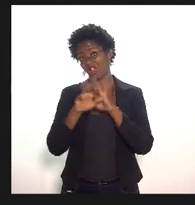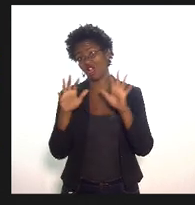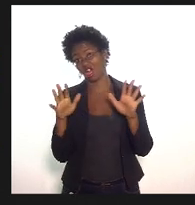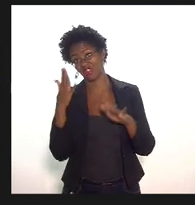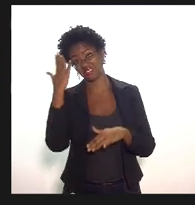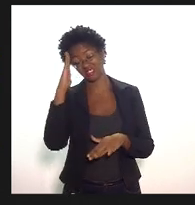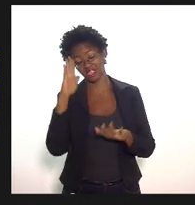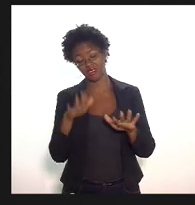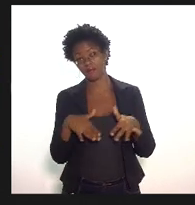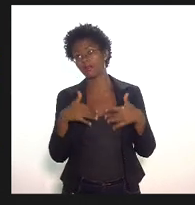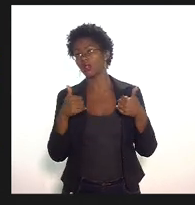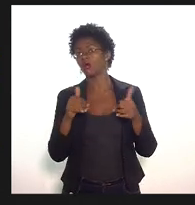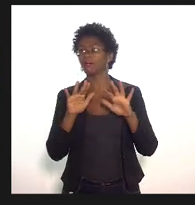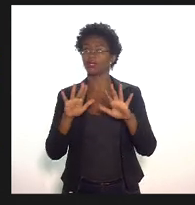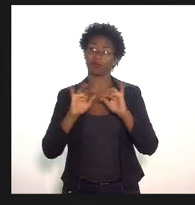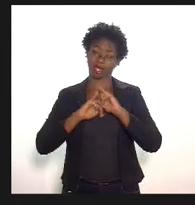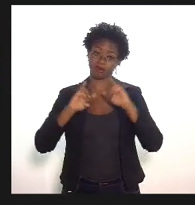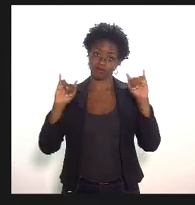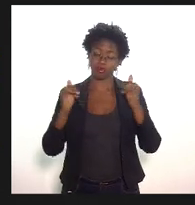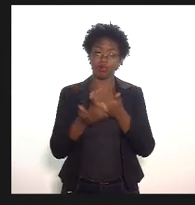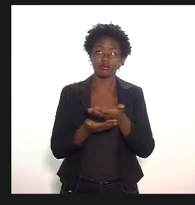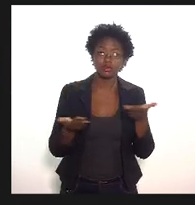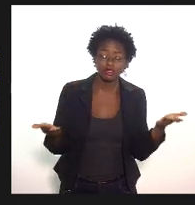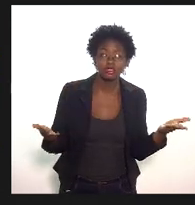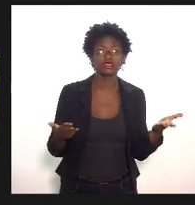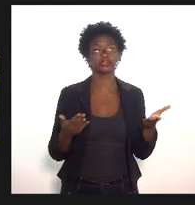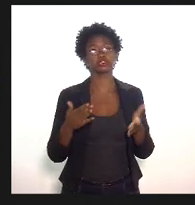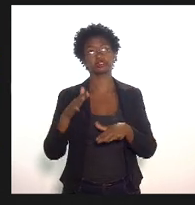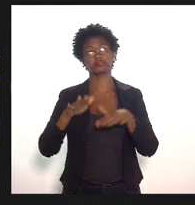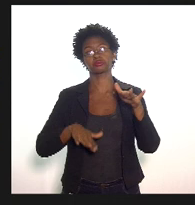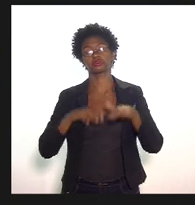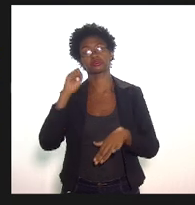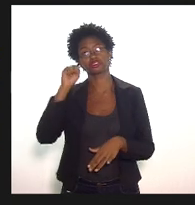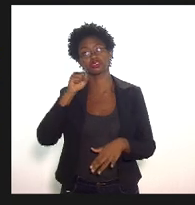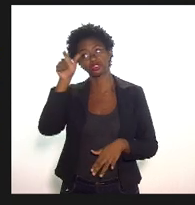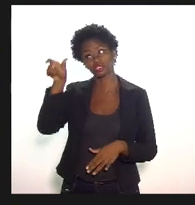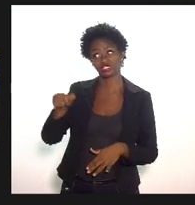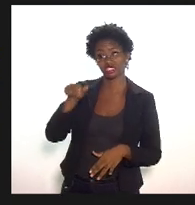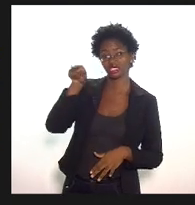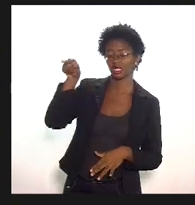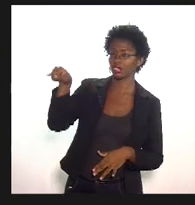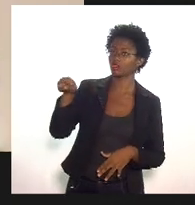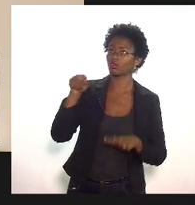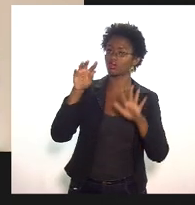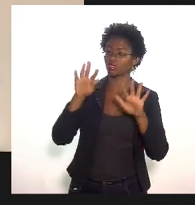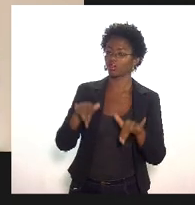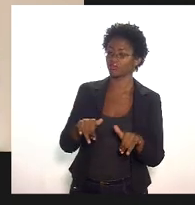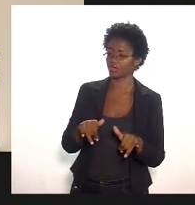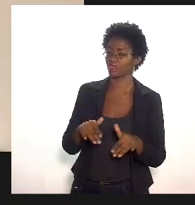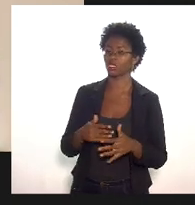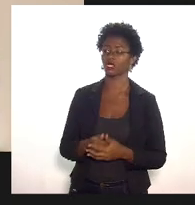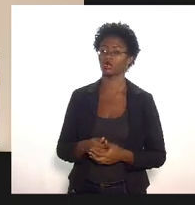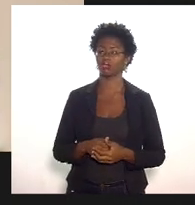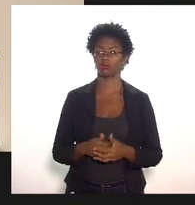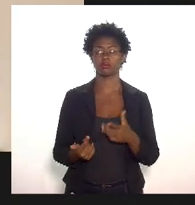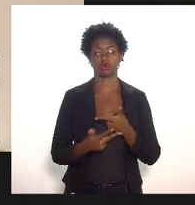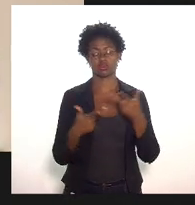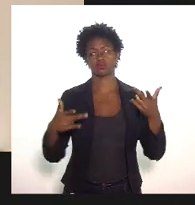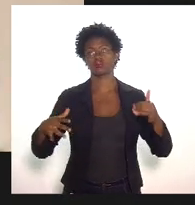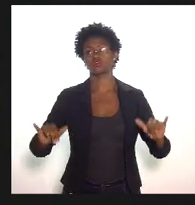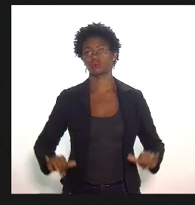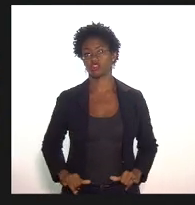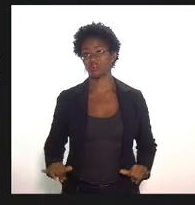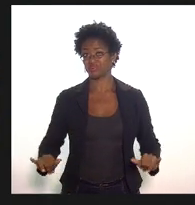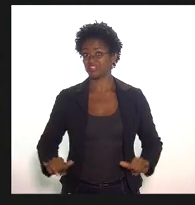é só para avisar, assim, a gente depende do senador ainda esse fechamento, é um dos pontos que a gente mais está sofrendo